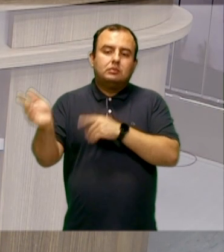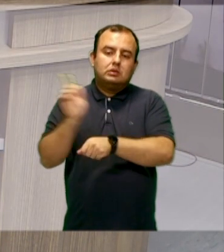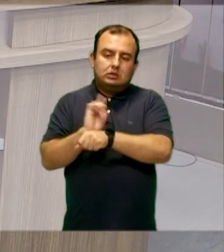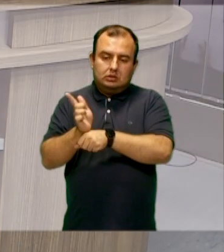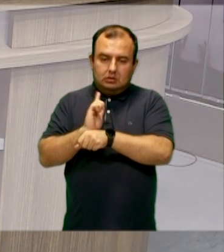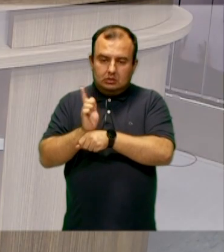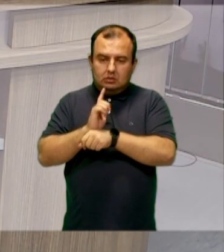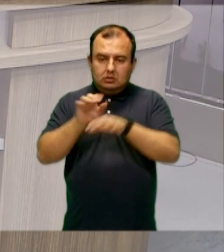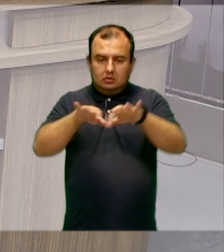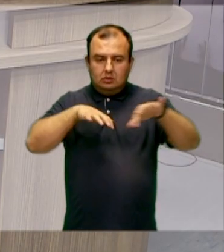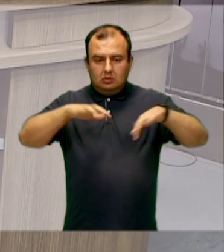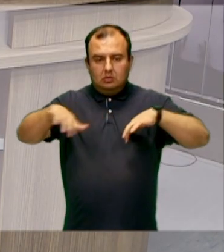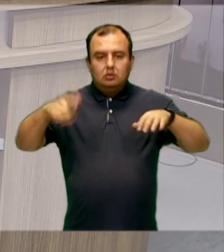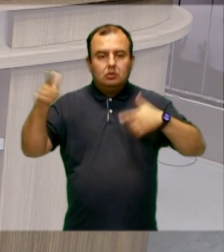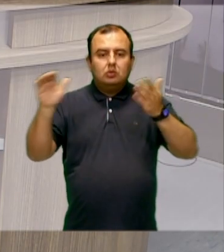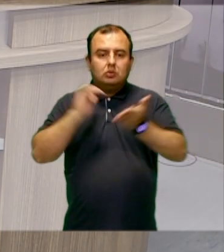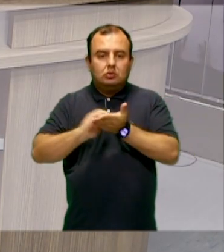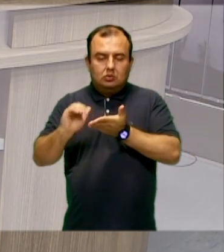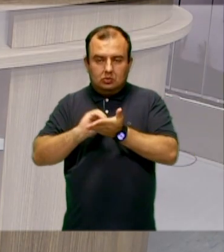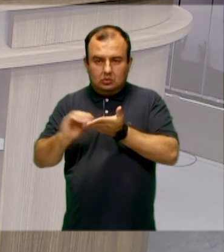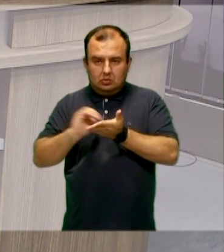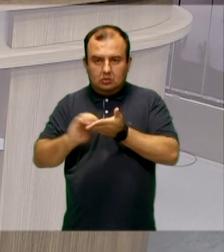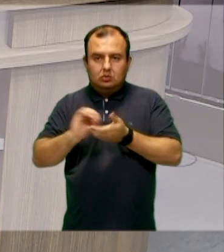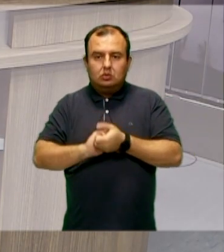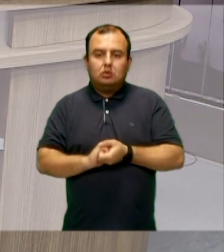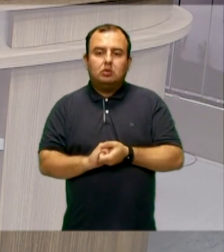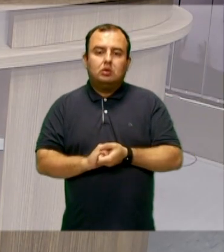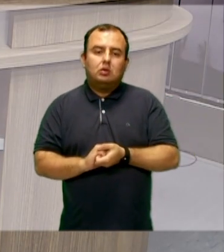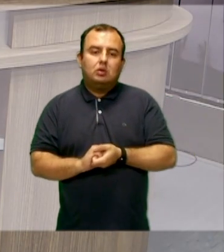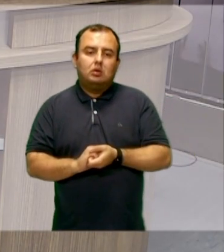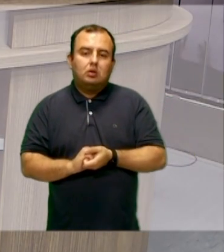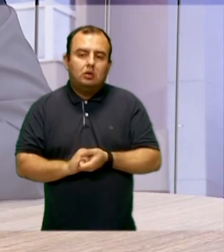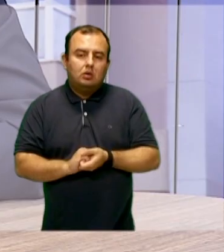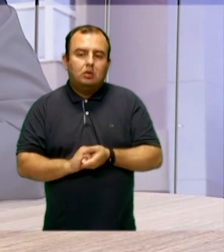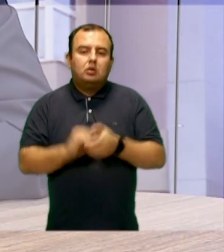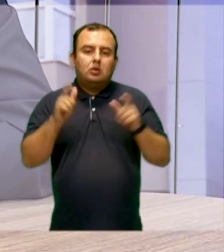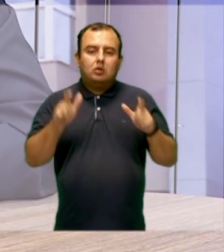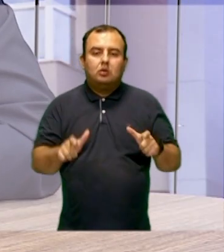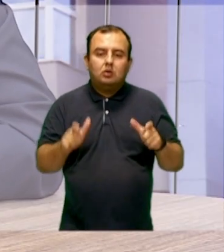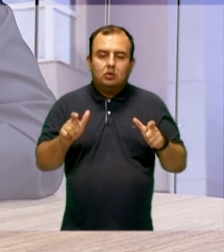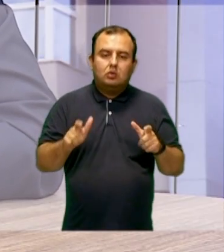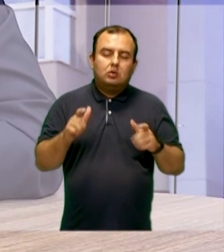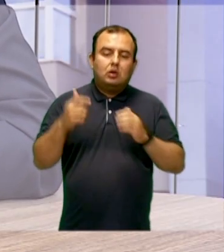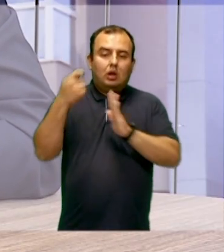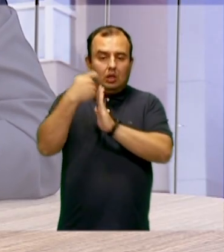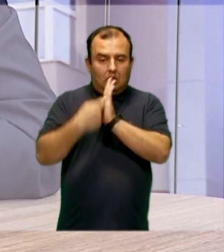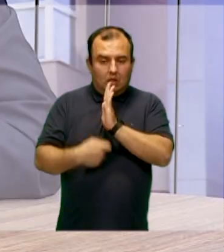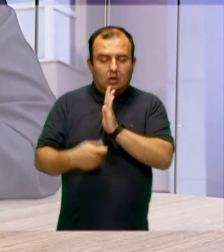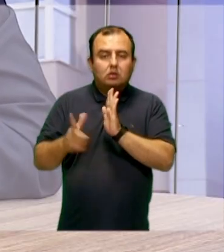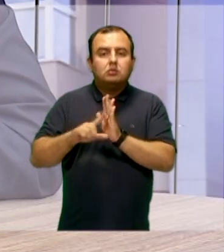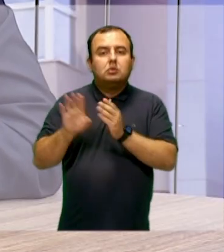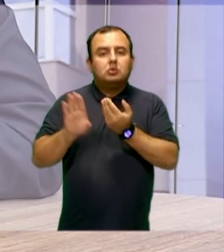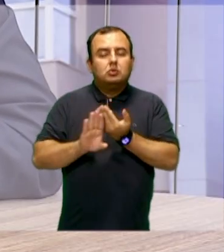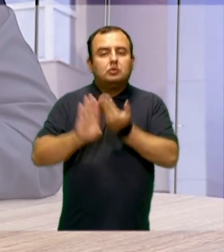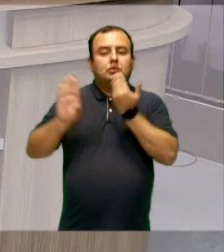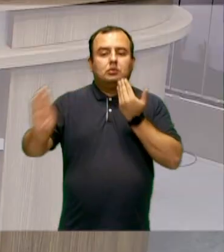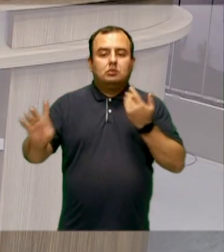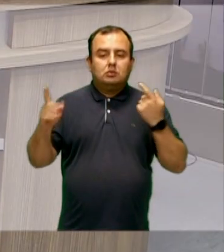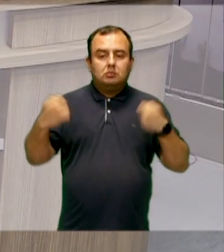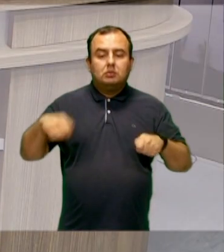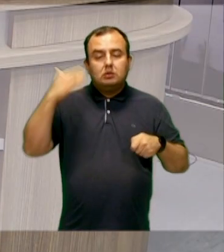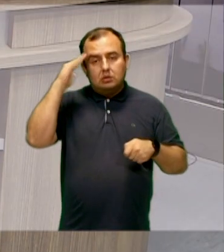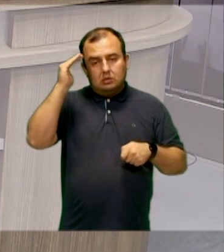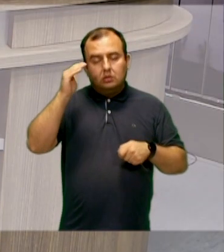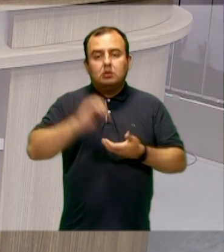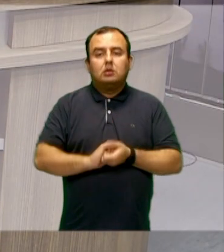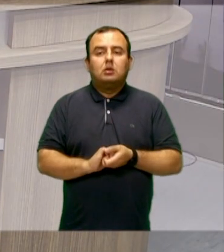agora desmembrar para outras secretarias. Porque é o maior falou de pagamento. É o maior local com atestados, o maior local com afastamentos, a gente precisa entender,